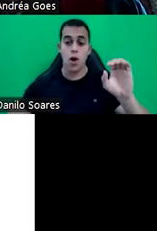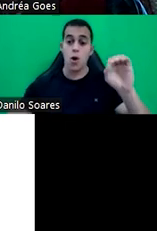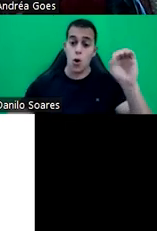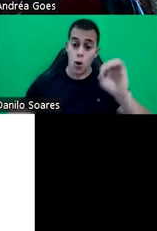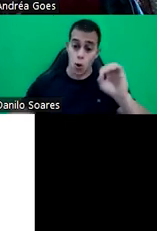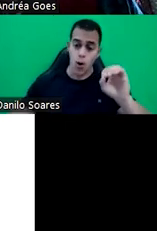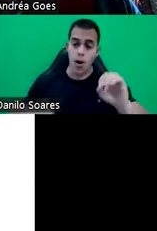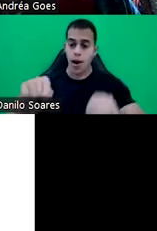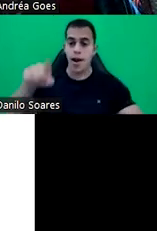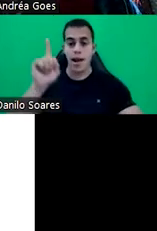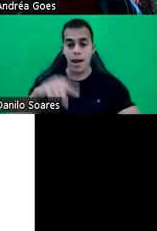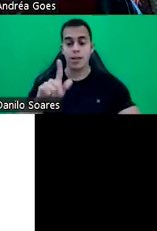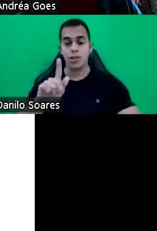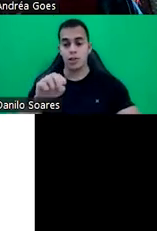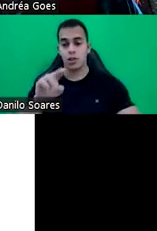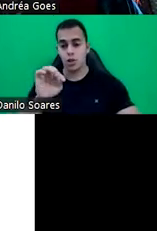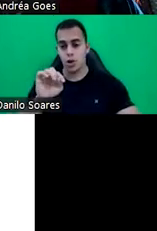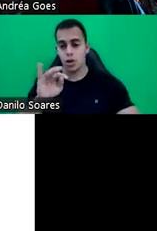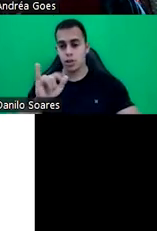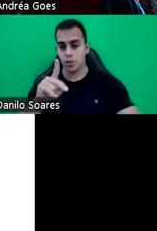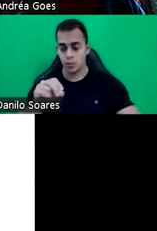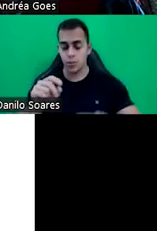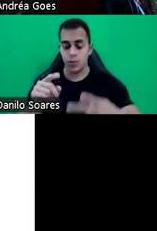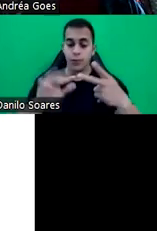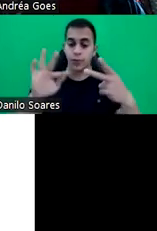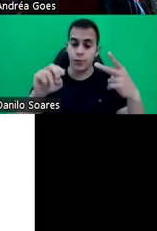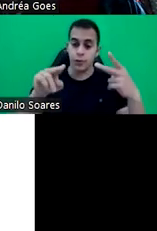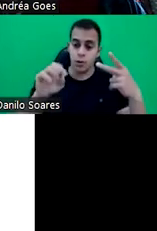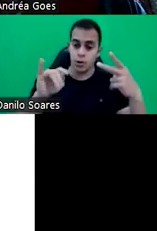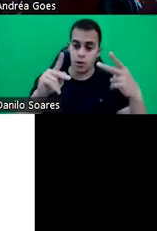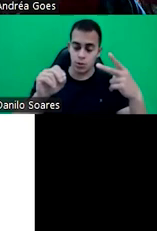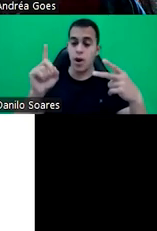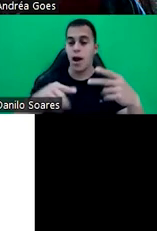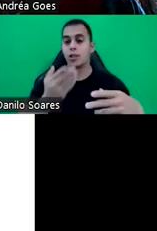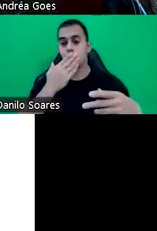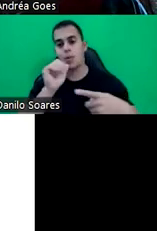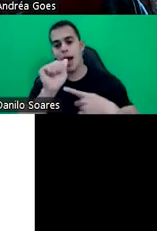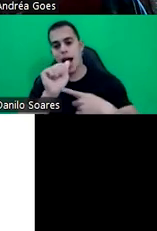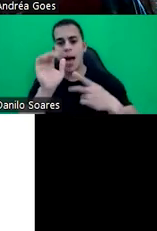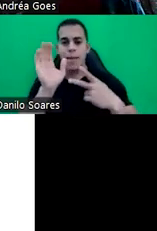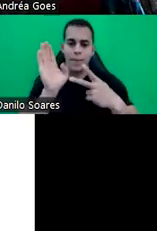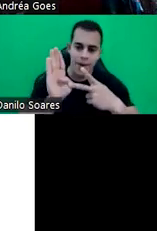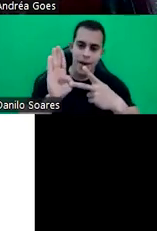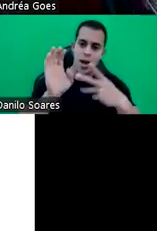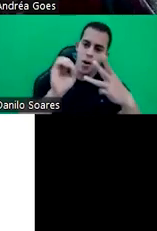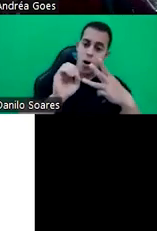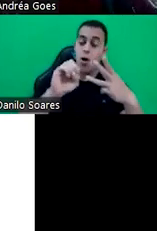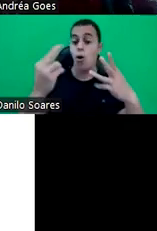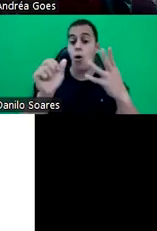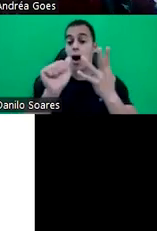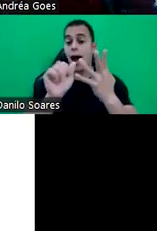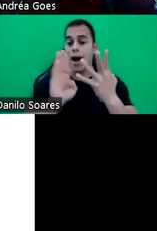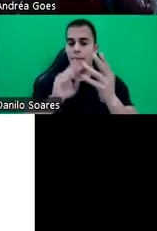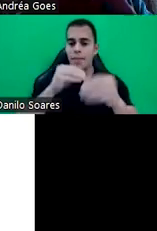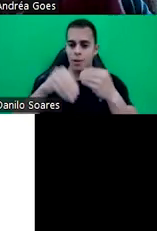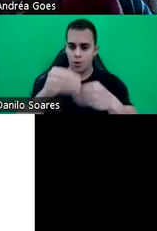os genótipos e os fenótipos, como a gente conhece, então, tipo sanguíneo A, tipo sanguíneo B, tipo sanguíneo O ou o AB, né? A mistura